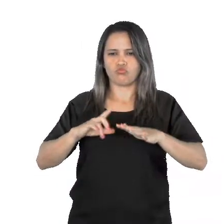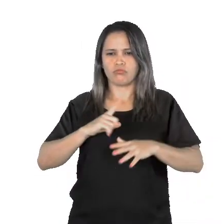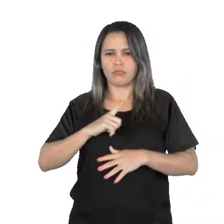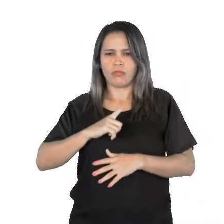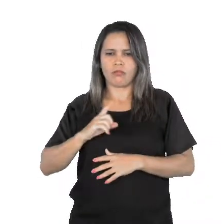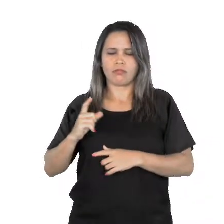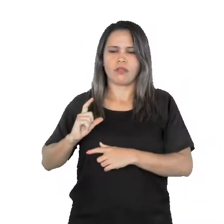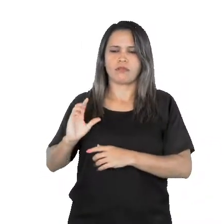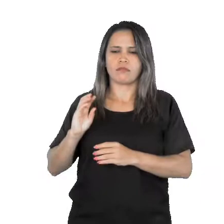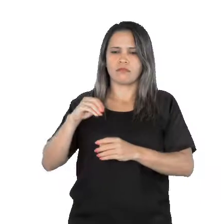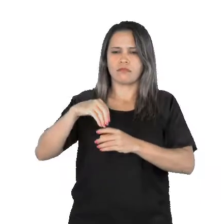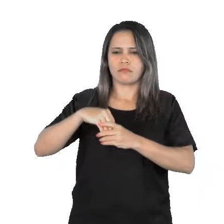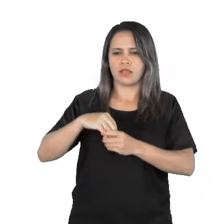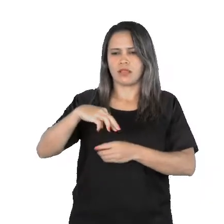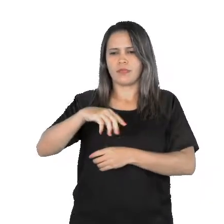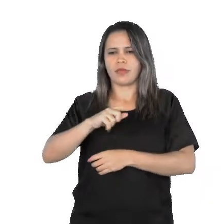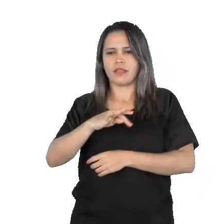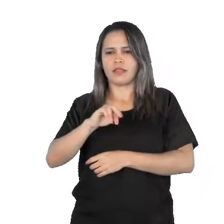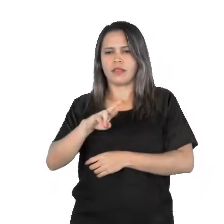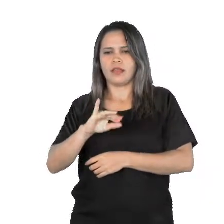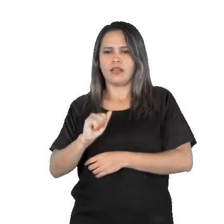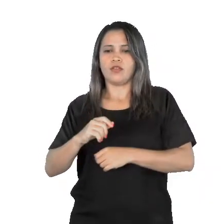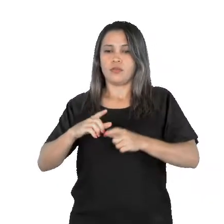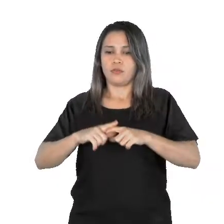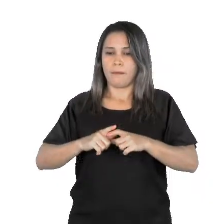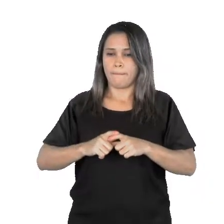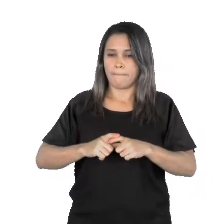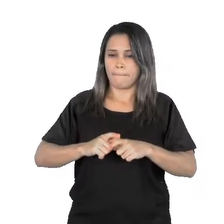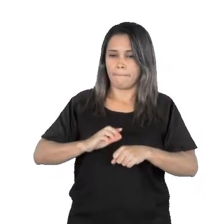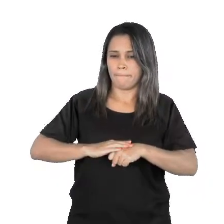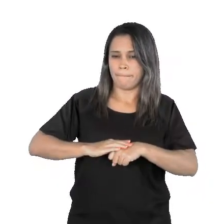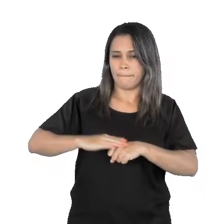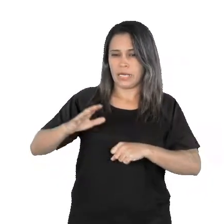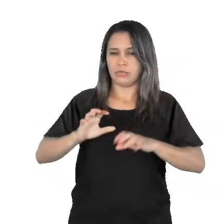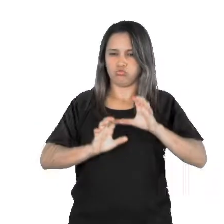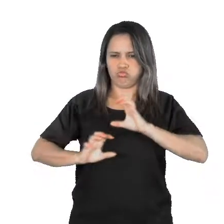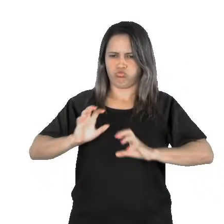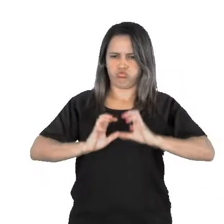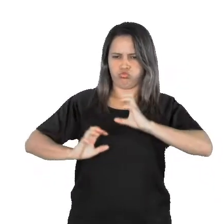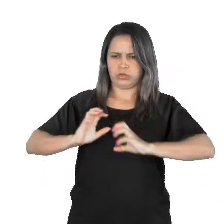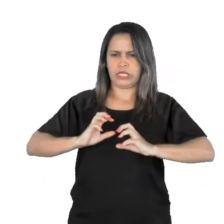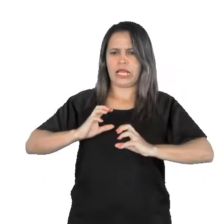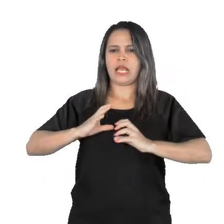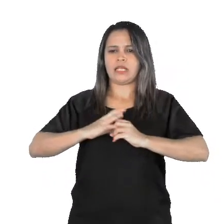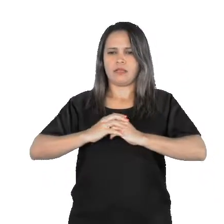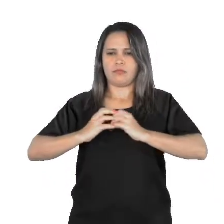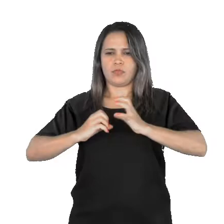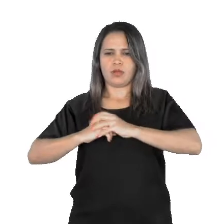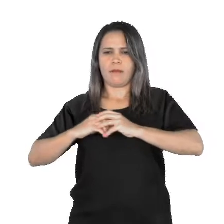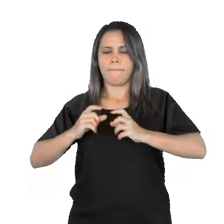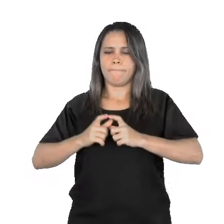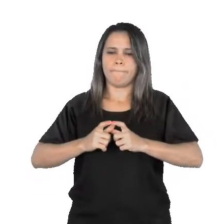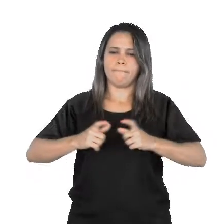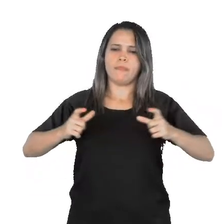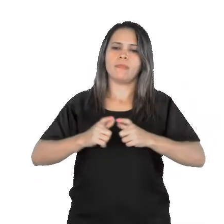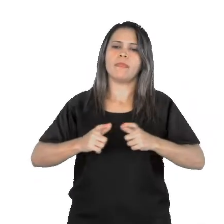matéria. Quanto mais agitadas essas moléculas estiverem, maior será a